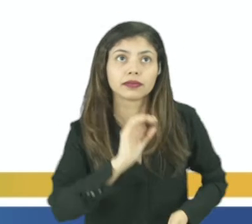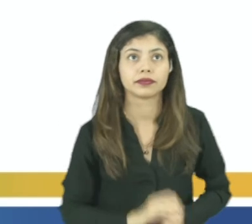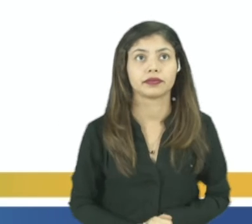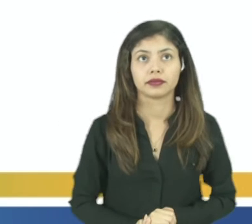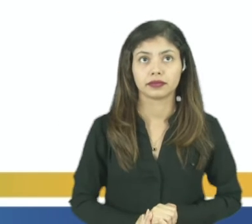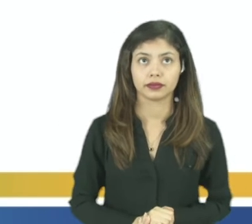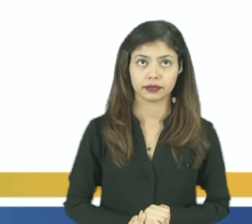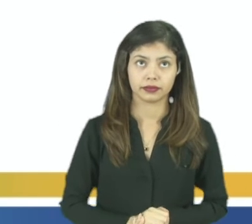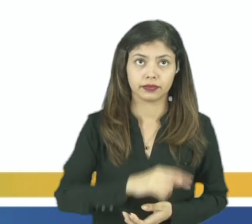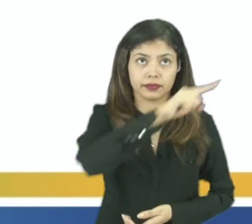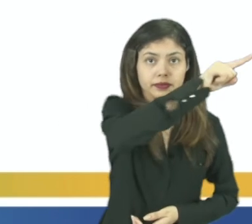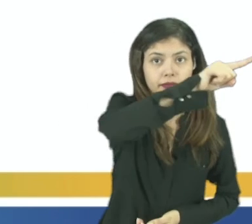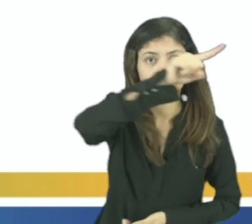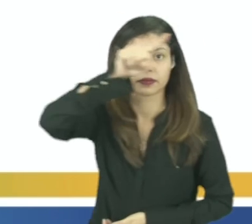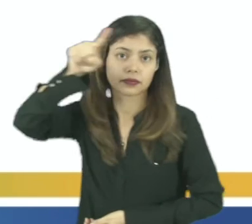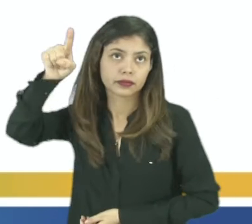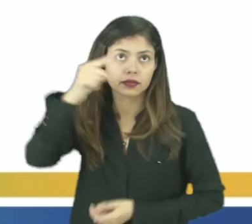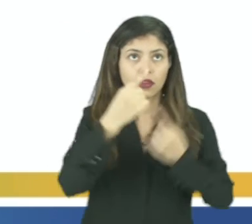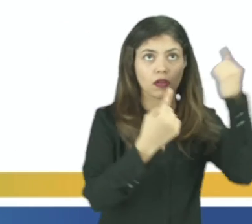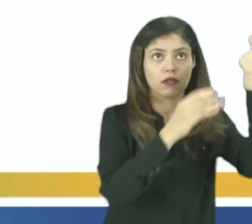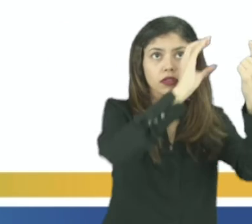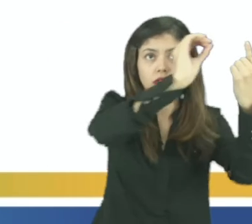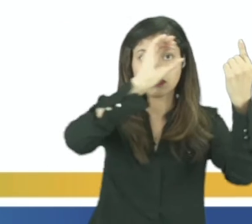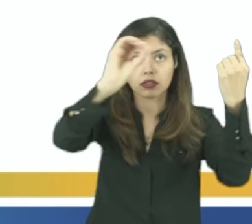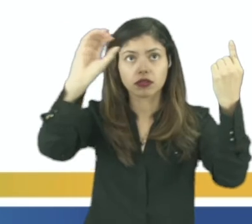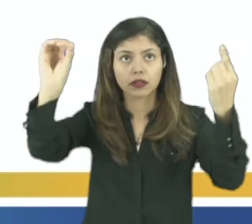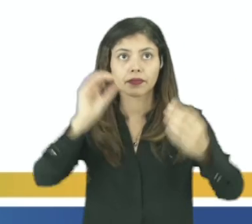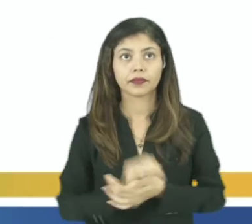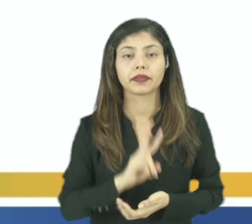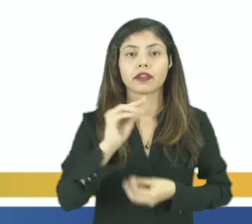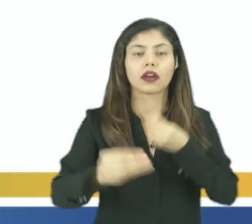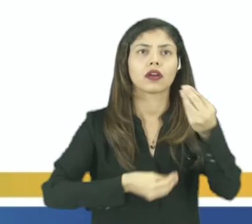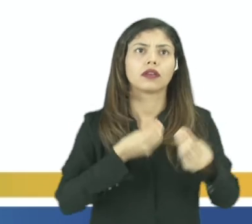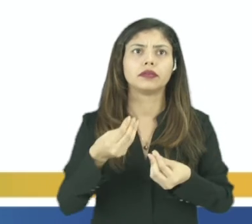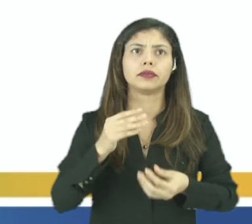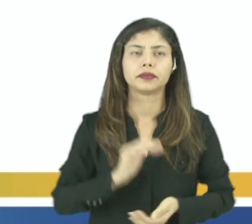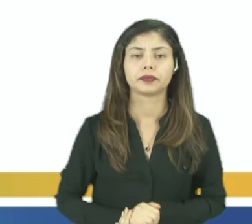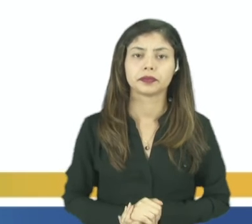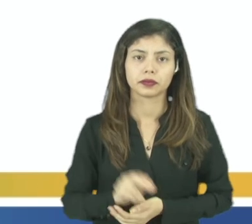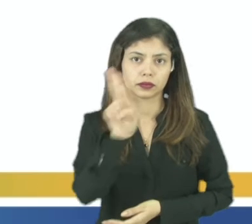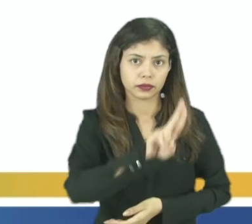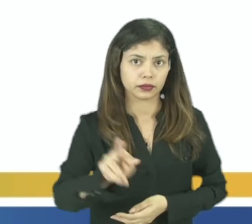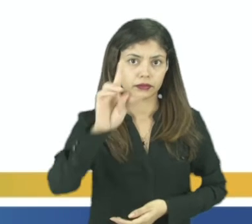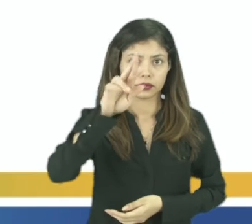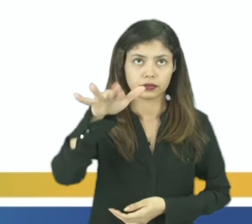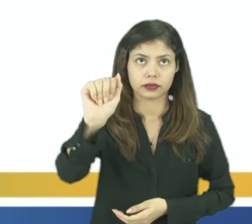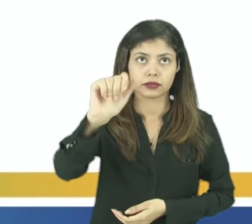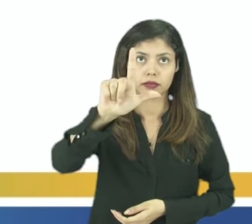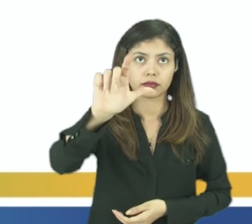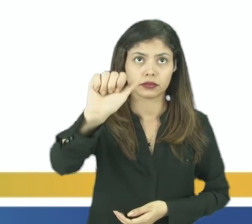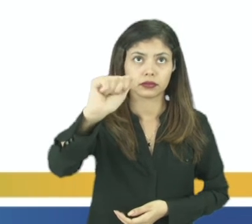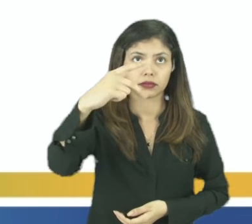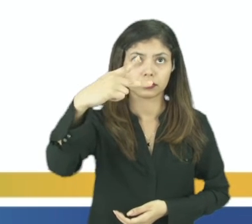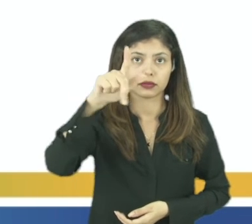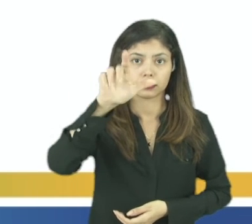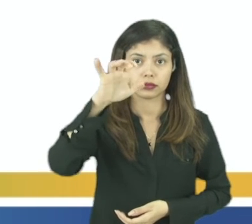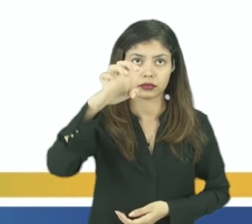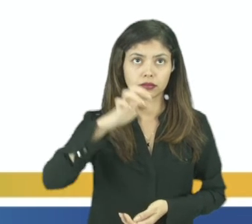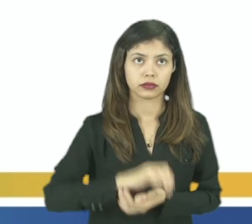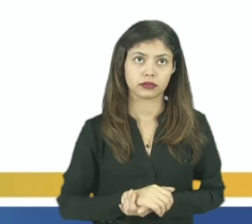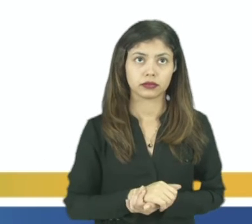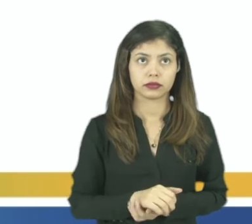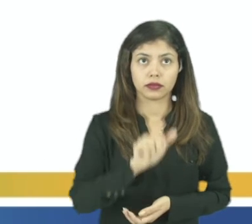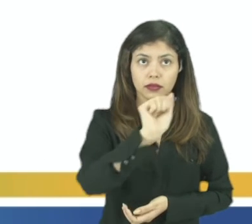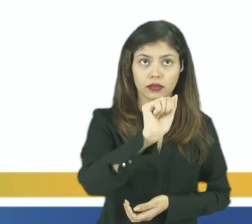eu vou trabalhar com a primeira linha. Então, ficará da seguinte maneira, utilizando o Teorema de Laplace. O determinante de A